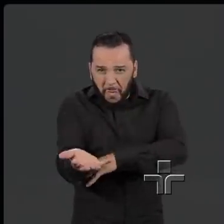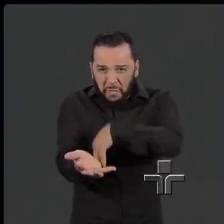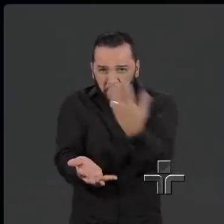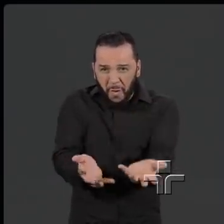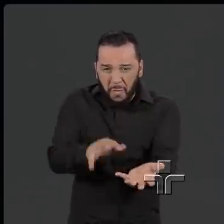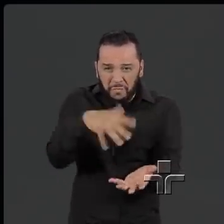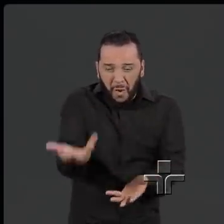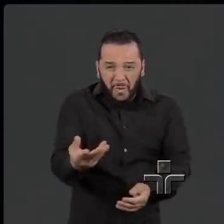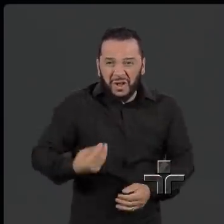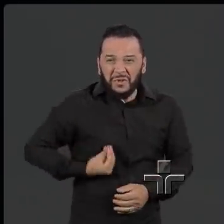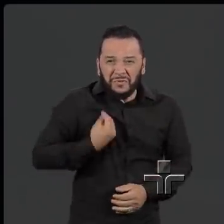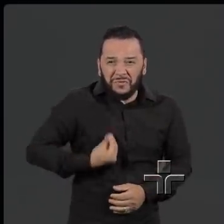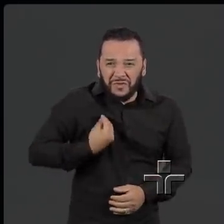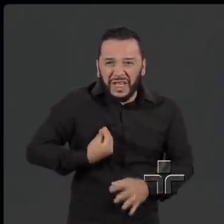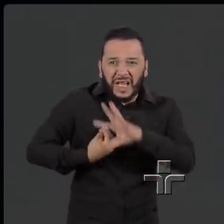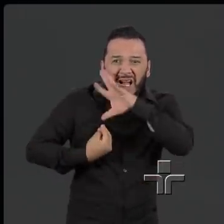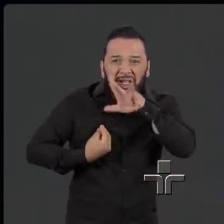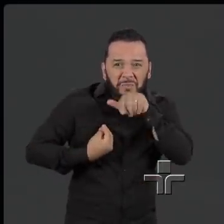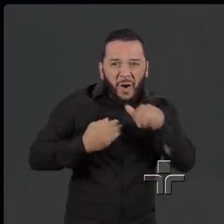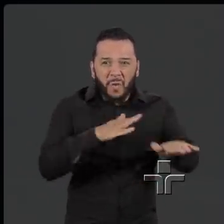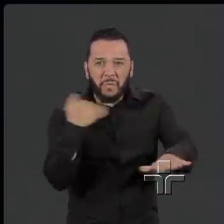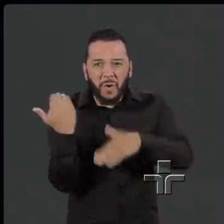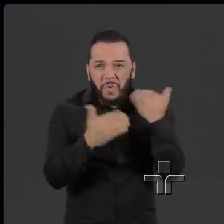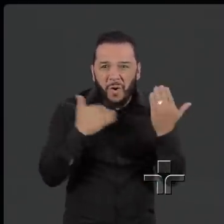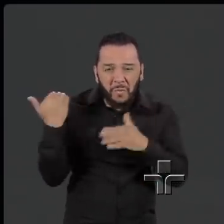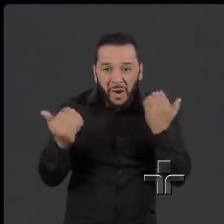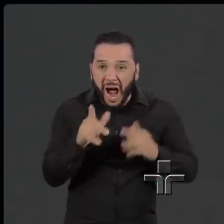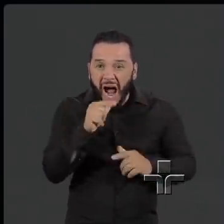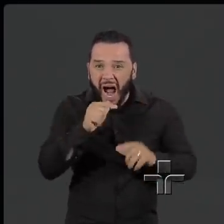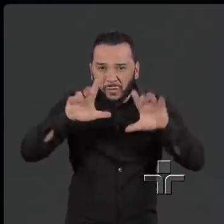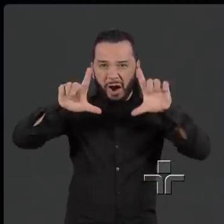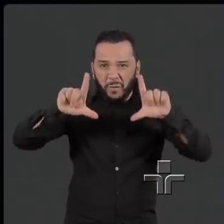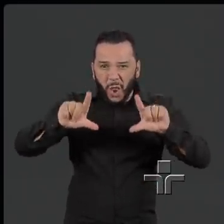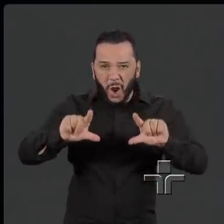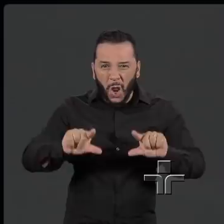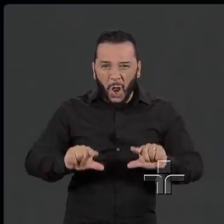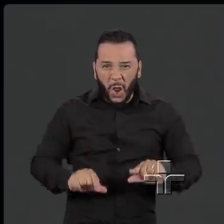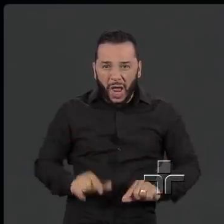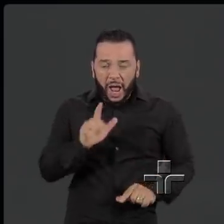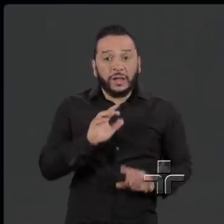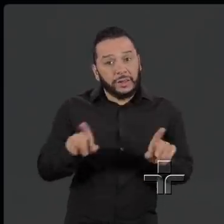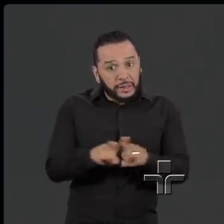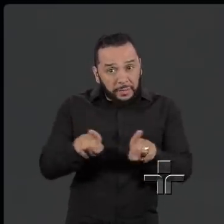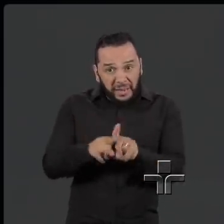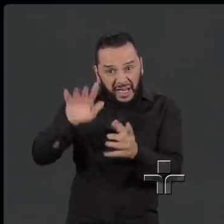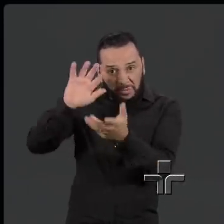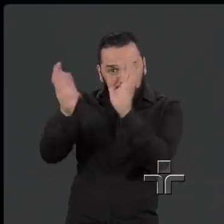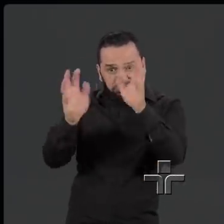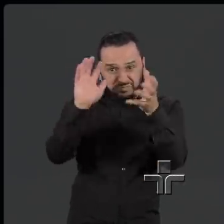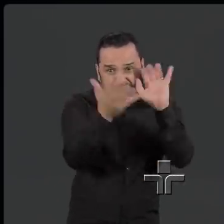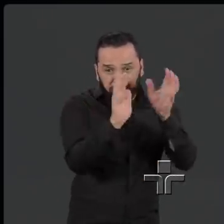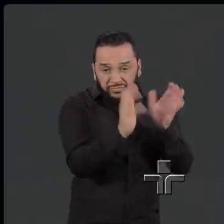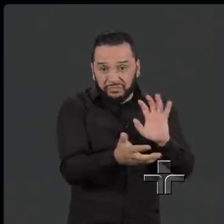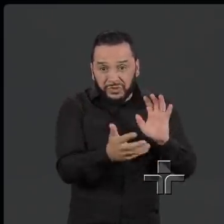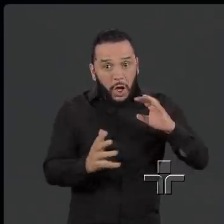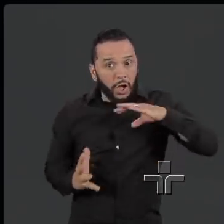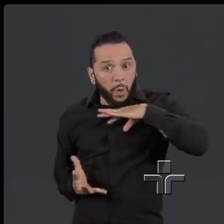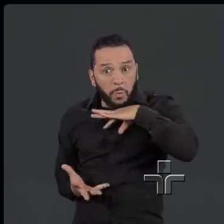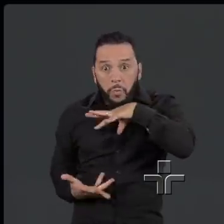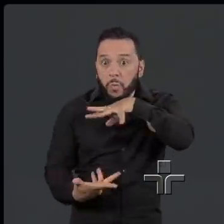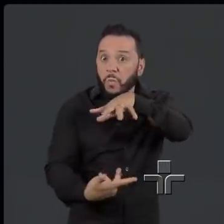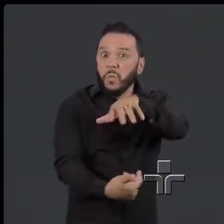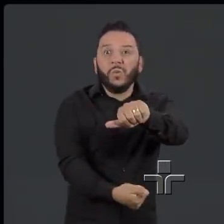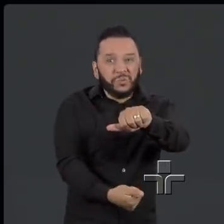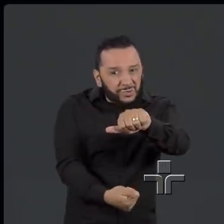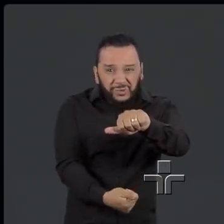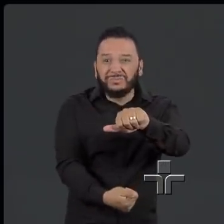da biodiversidade, crise hídrica e as mudanças climáticas que geram impactos em todos os cantos da Terra.